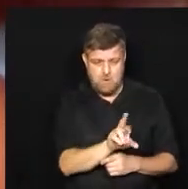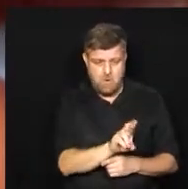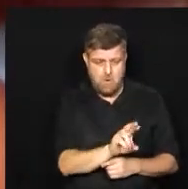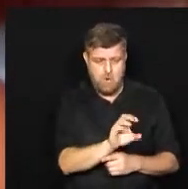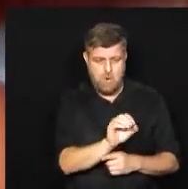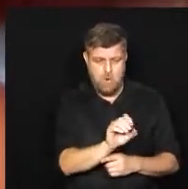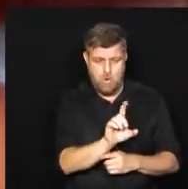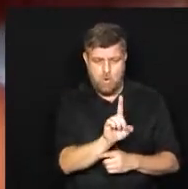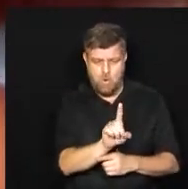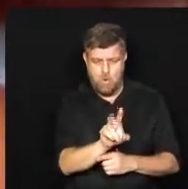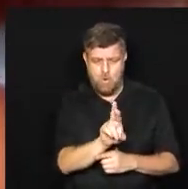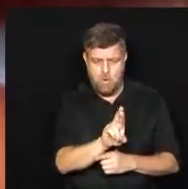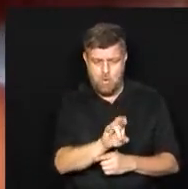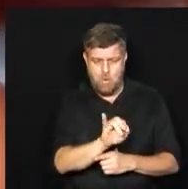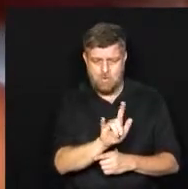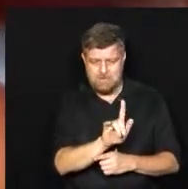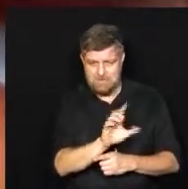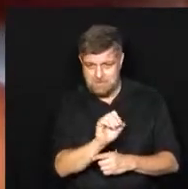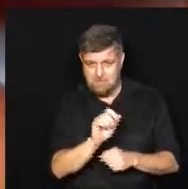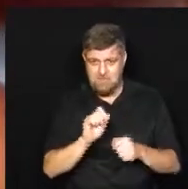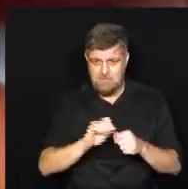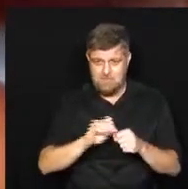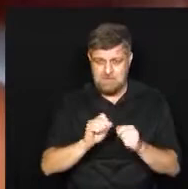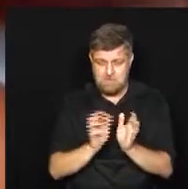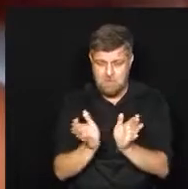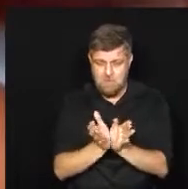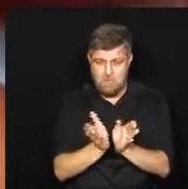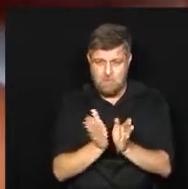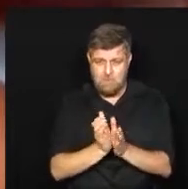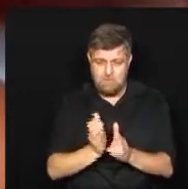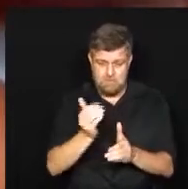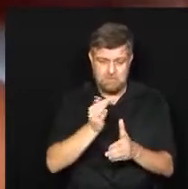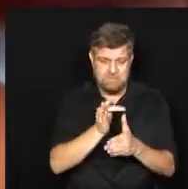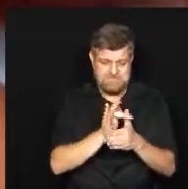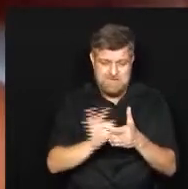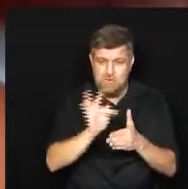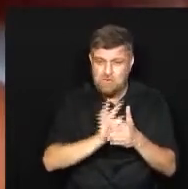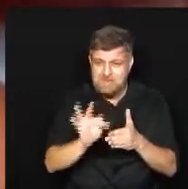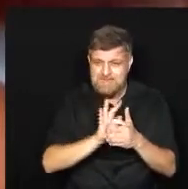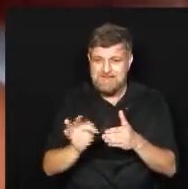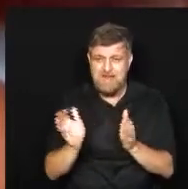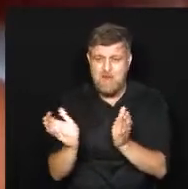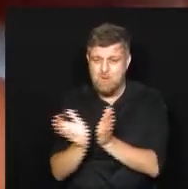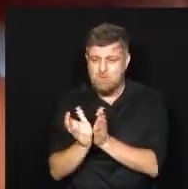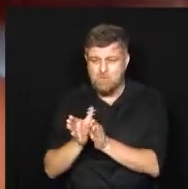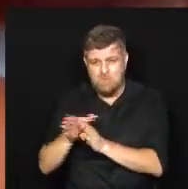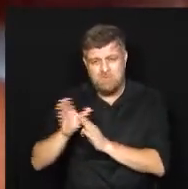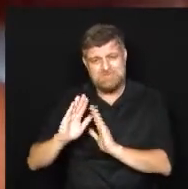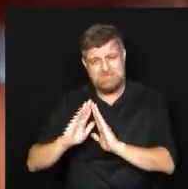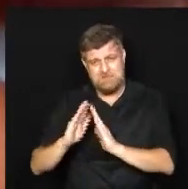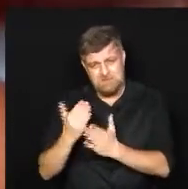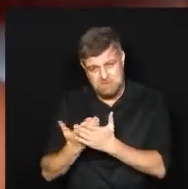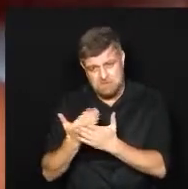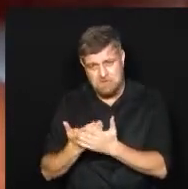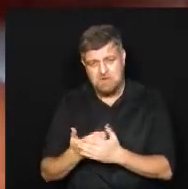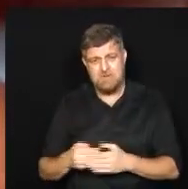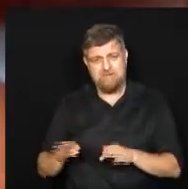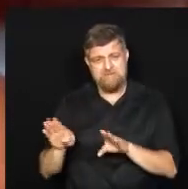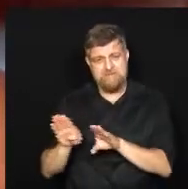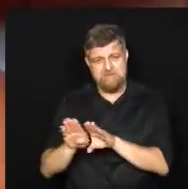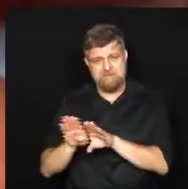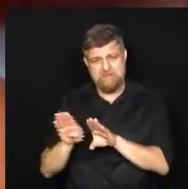com membros do Legislativo, dos conselhos tutelares, dos conselhos de escola e também